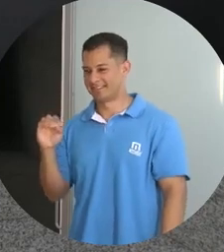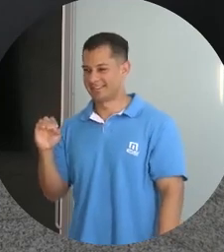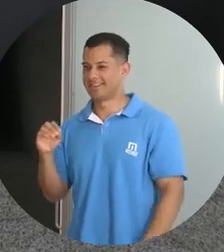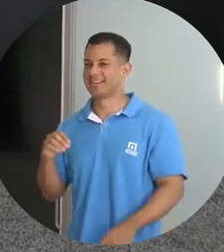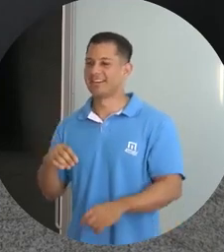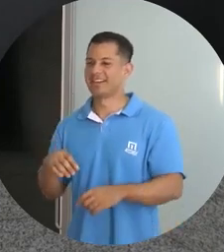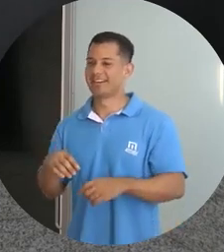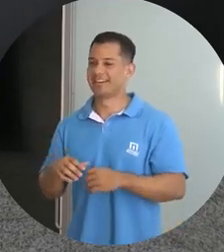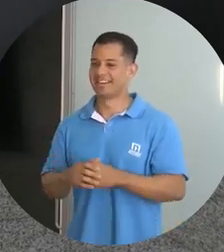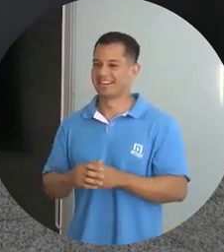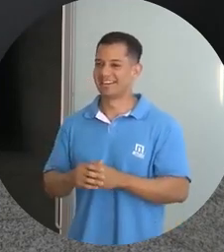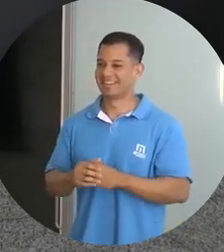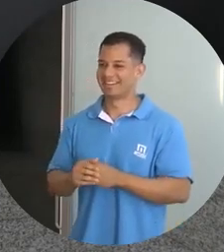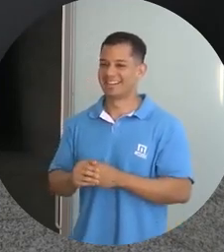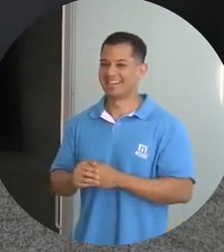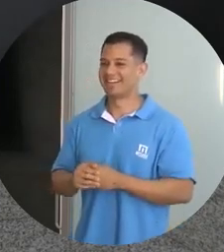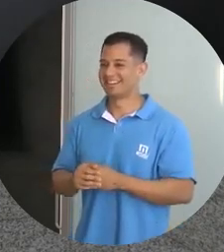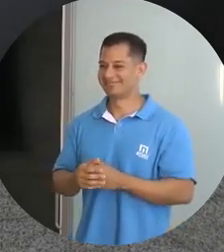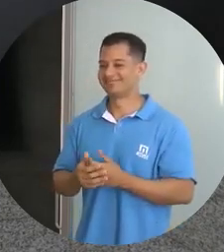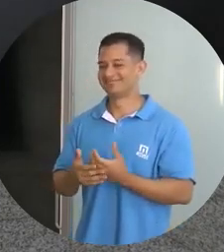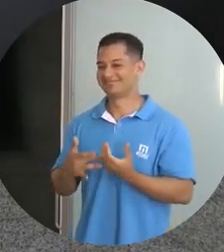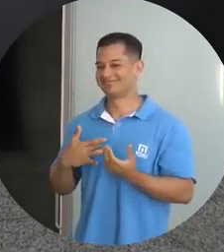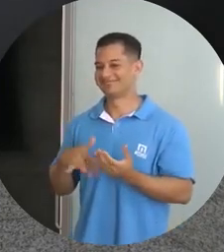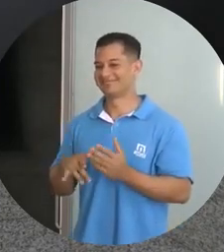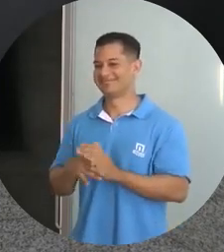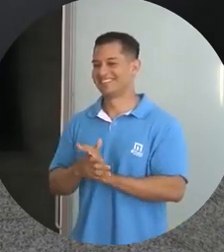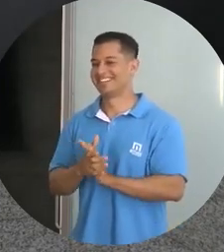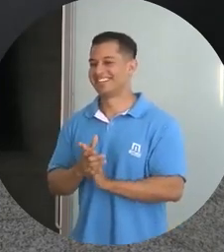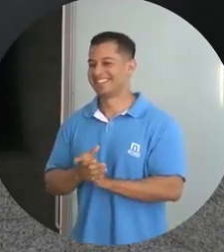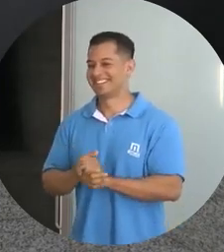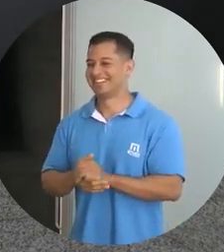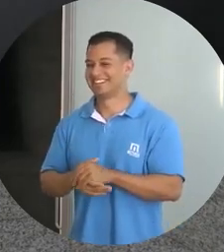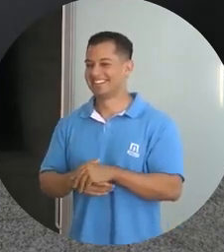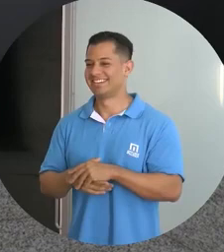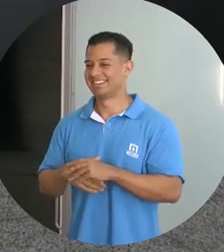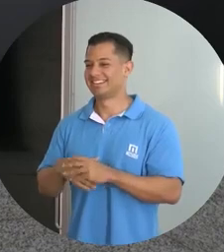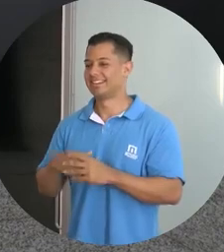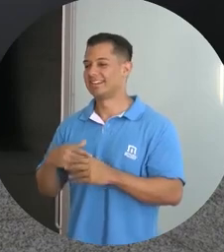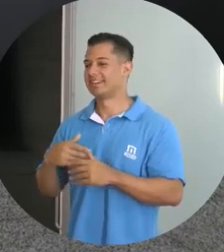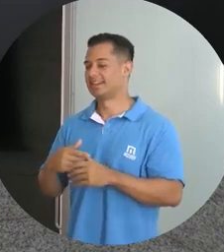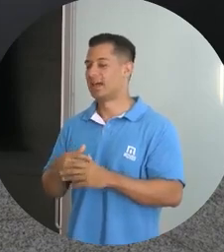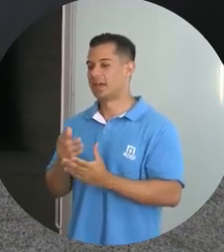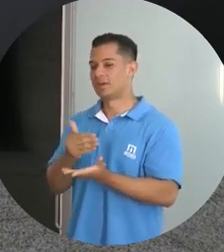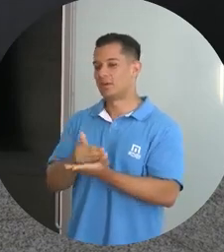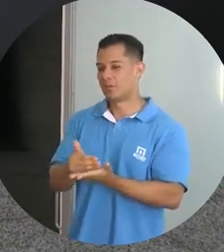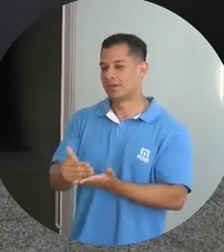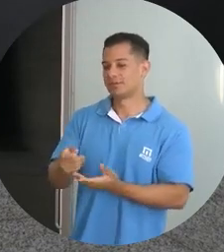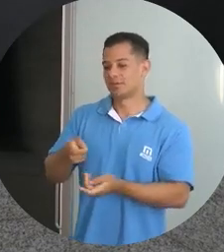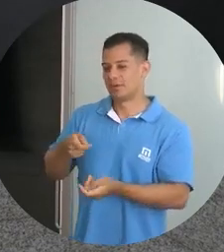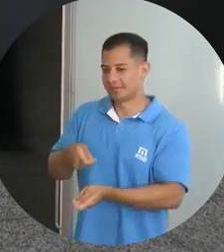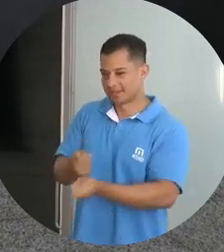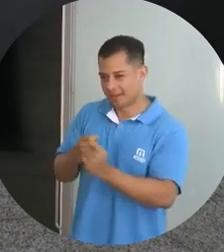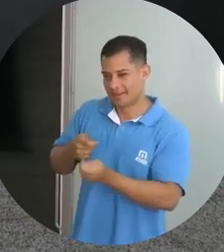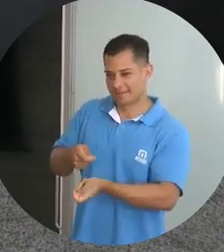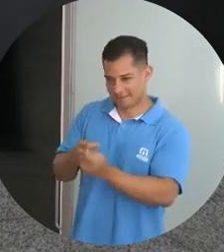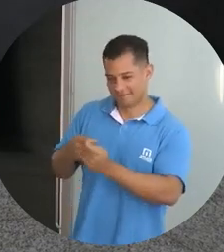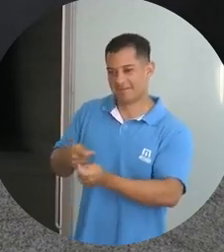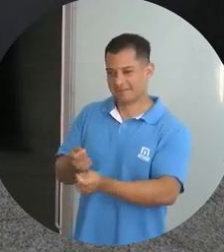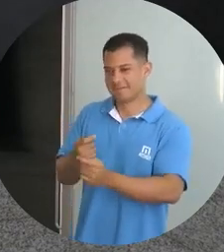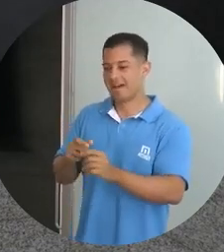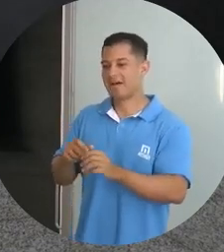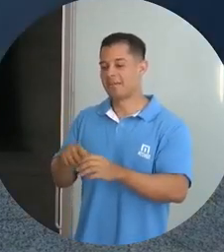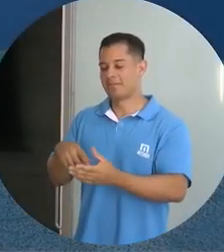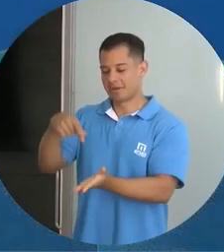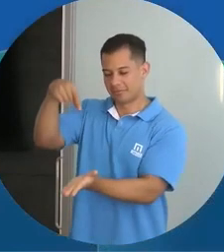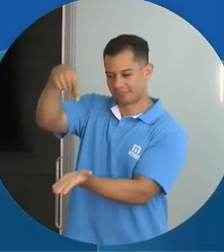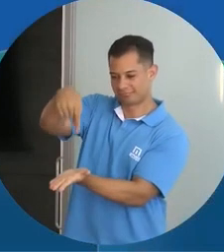arrasada, como, né, procedimento normal. E aqui já é um trecho em que começou-se a escavar para arrasar as estacas,